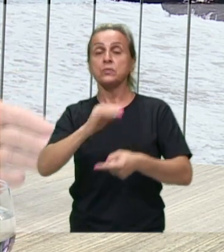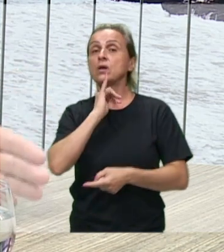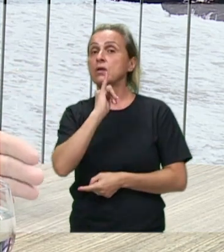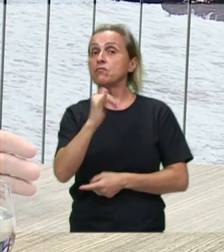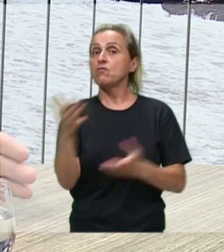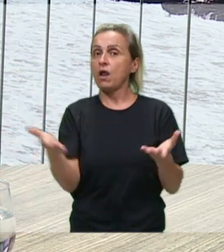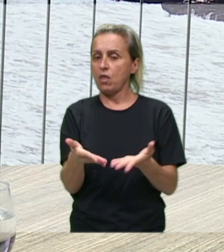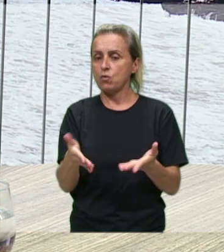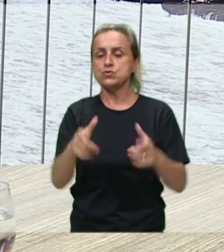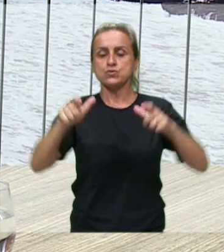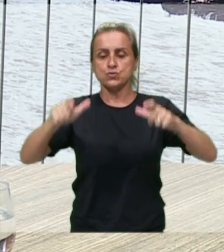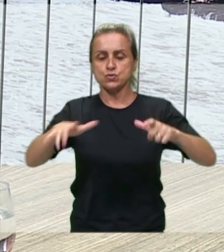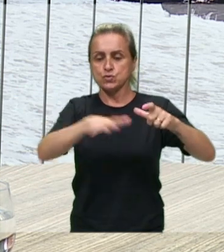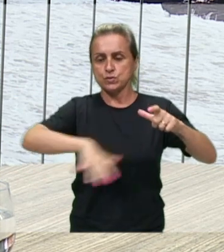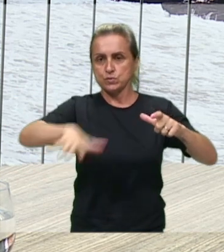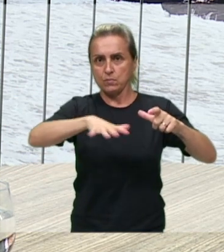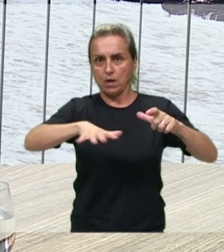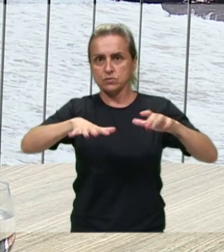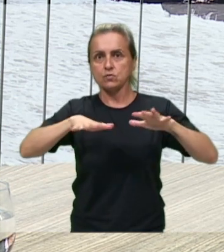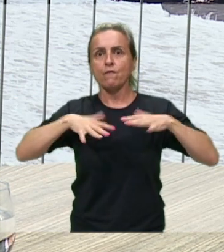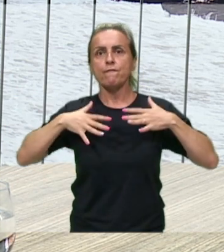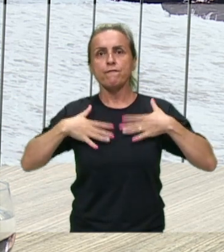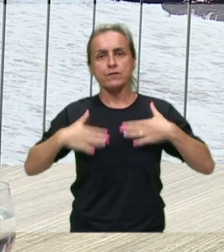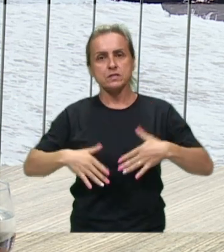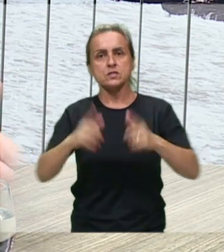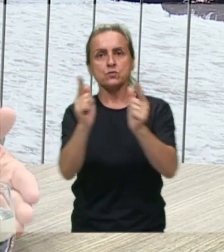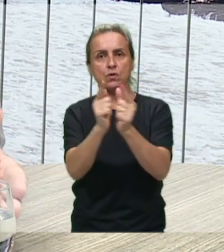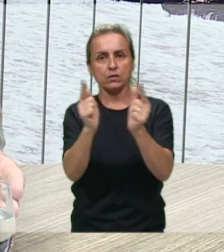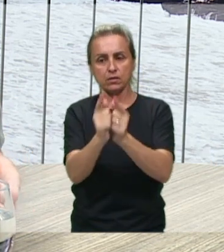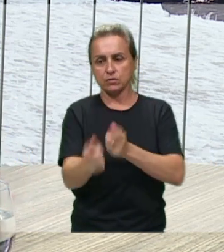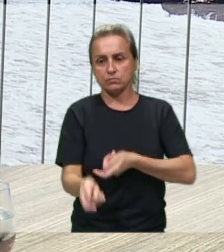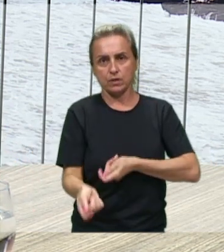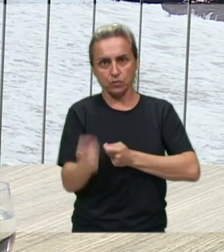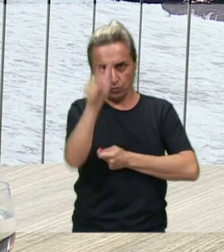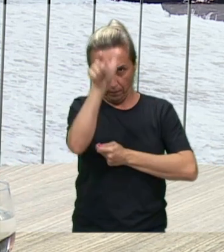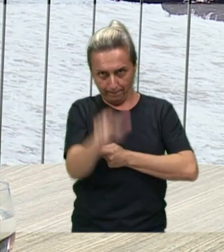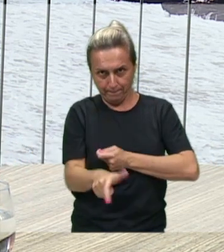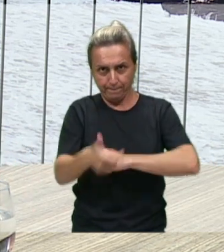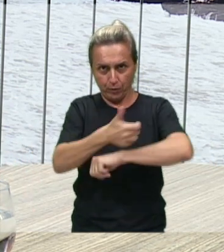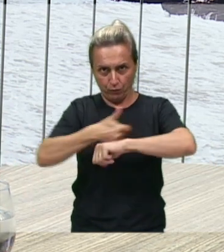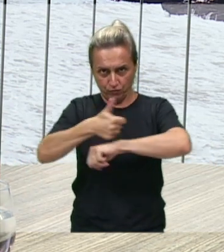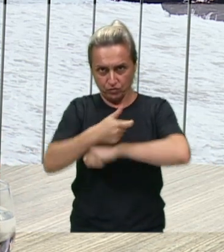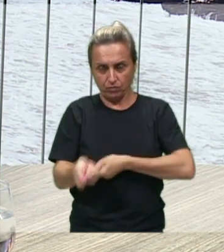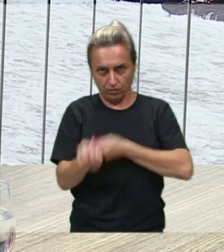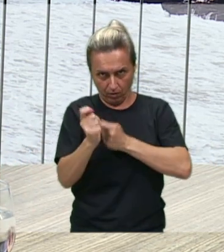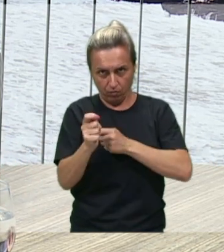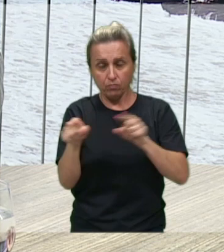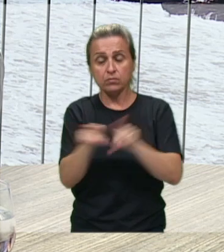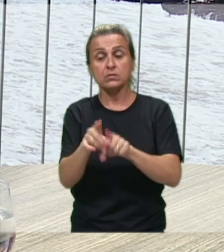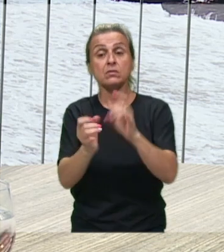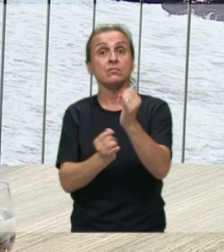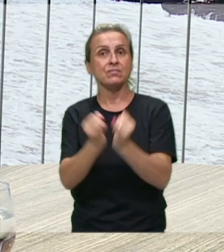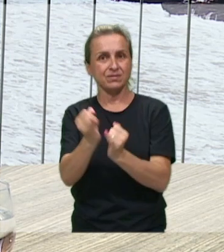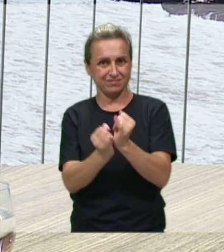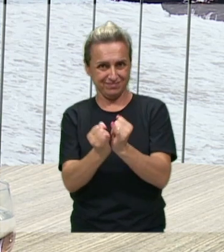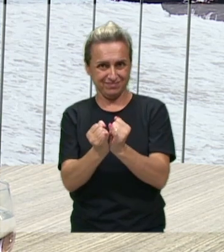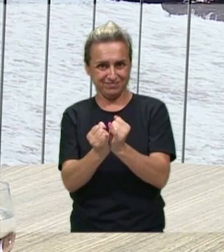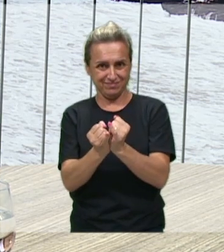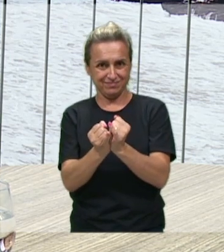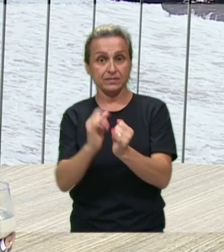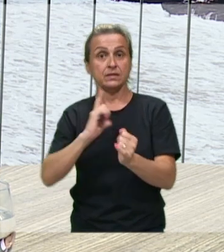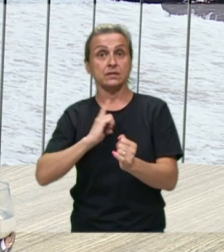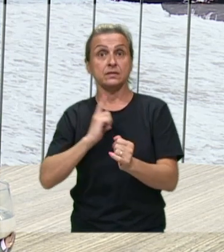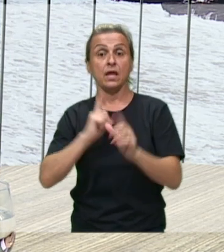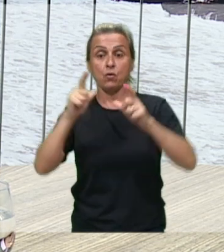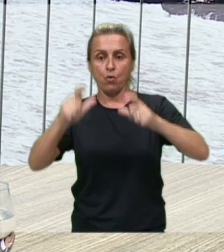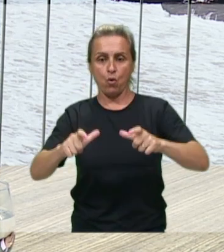espaço físico a qual faz atendimento ao pescador, ao armador, até a própria indústria. Nós temos aqui na Rua Blumenau um posto de atendimento de